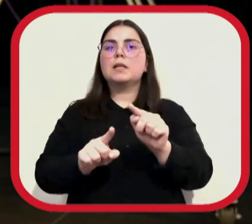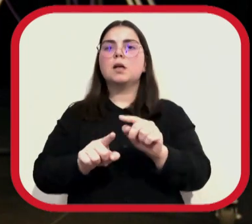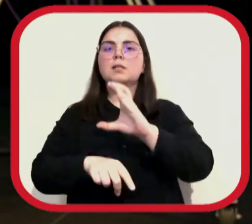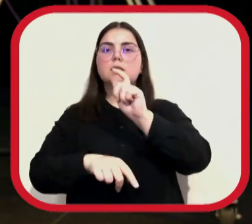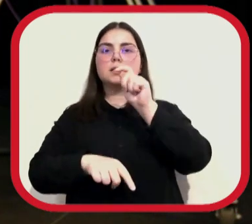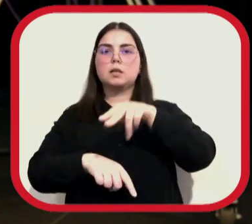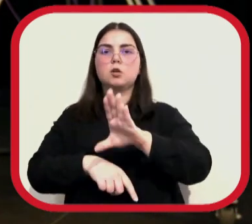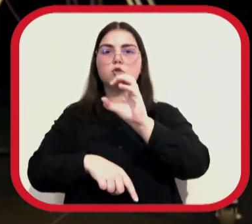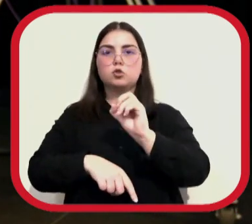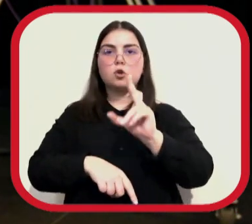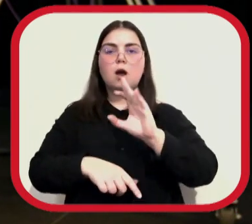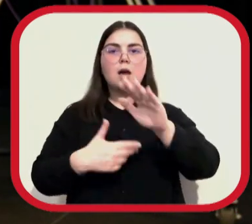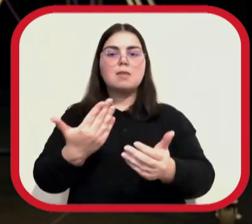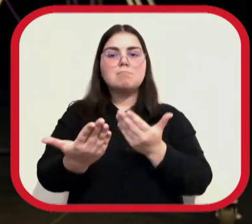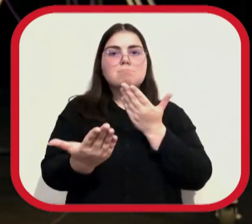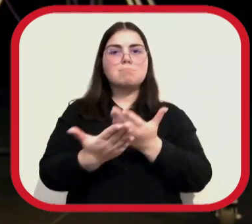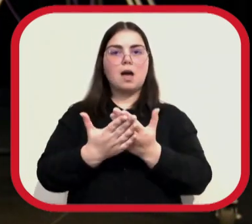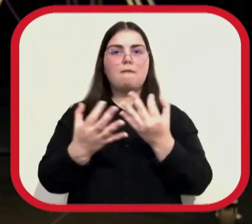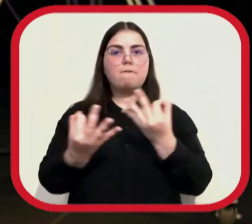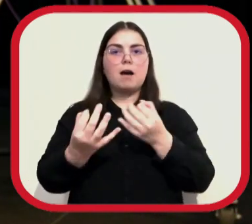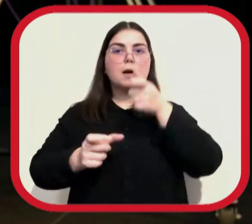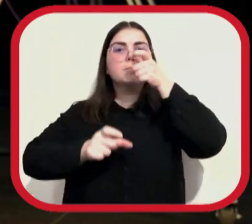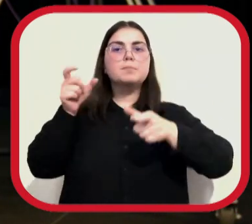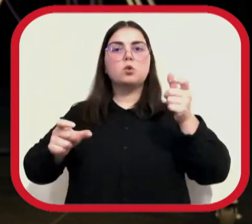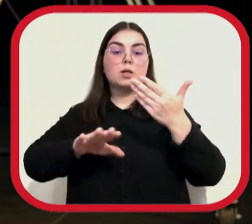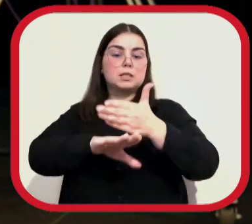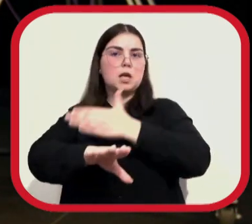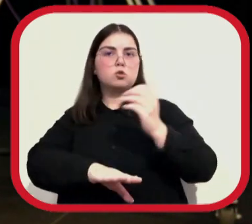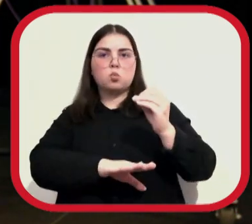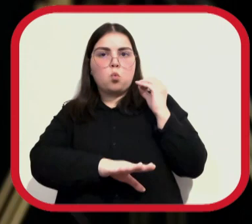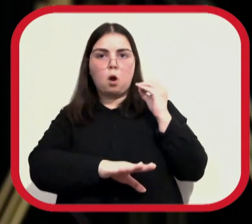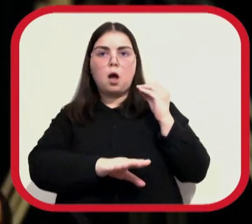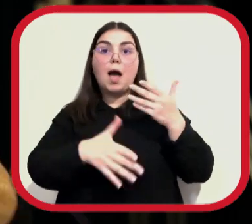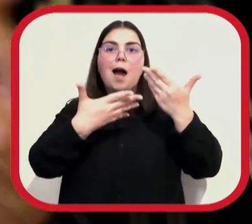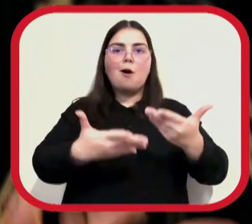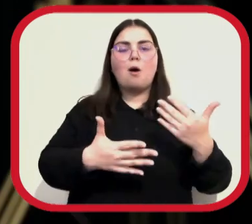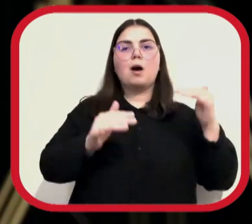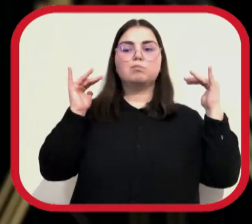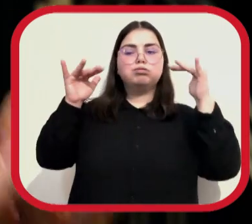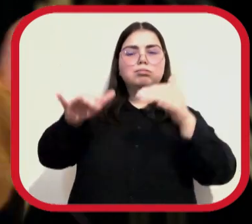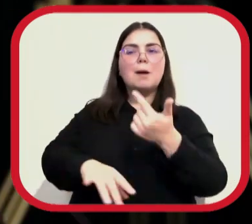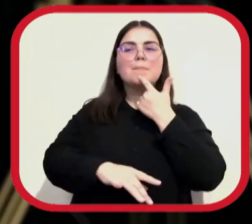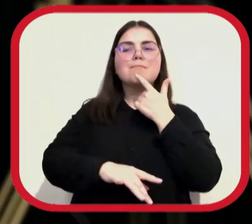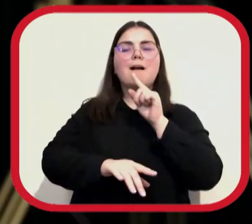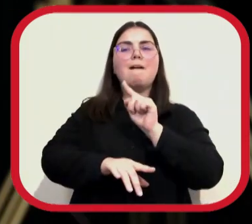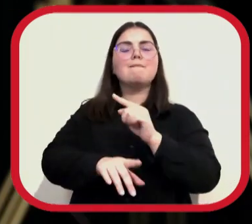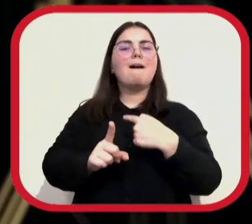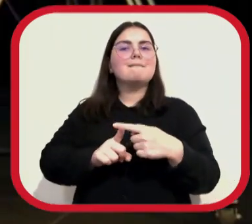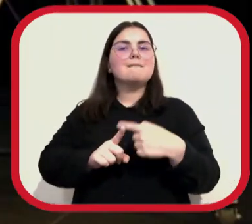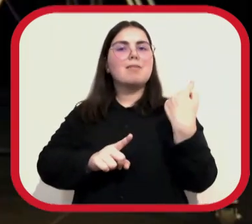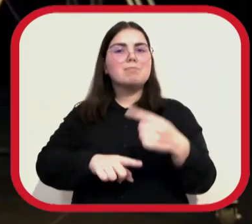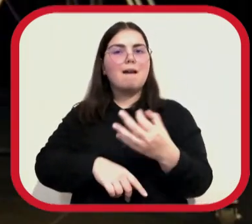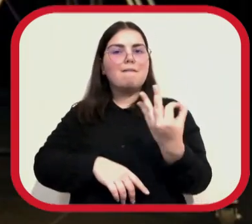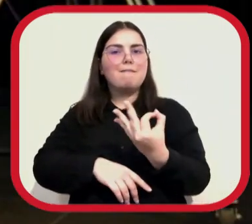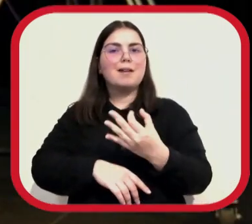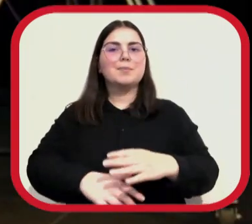acho que desse ponto de vista o Senjor contribui para que pessoas que nunca viriam aqui venham e percebam